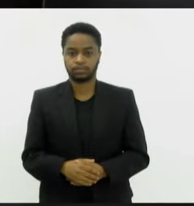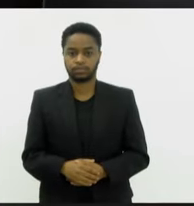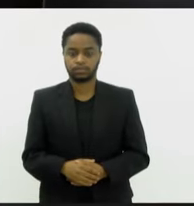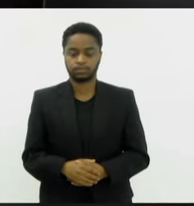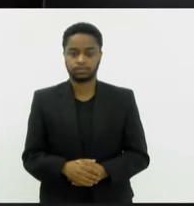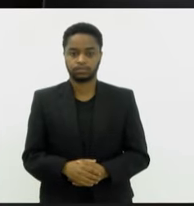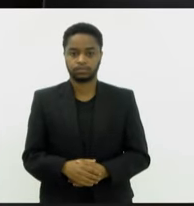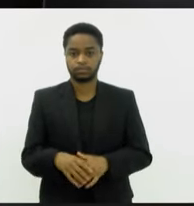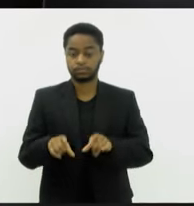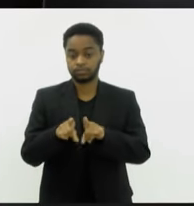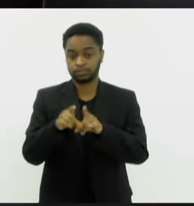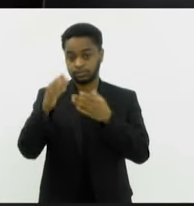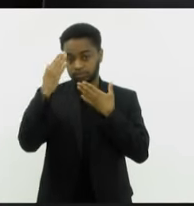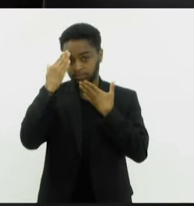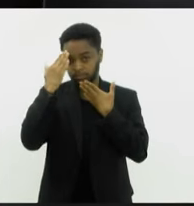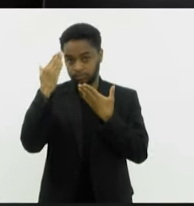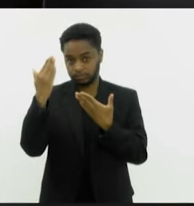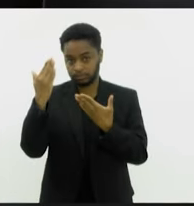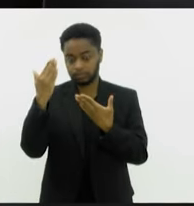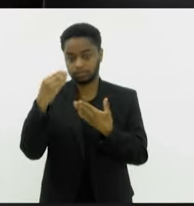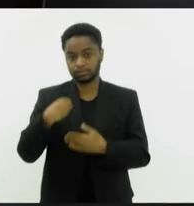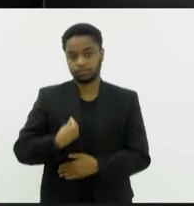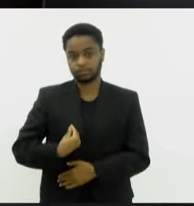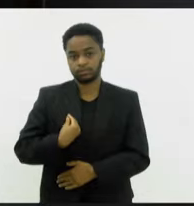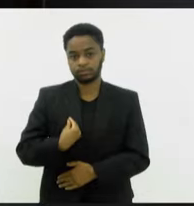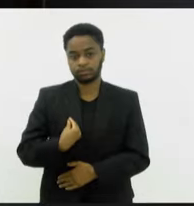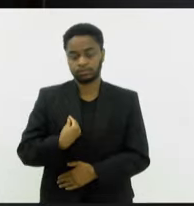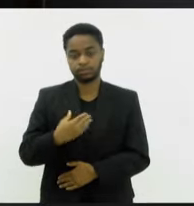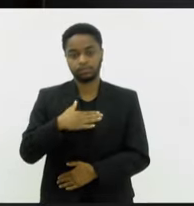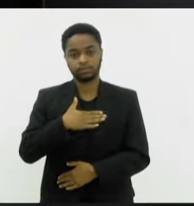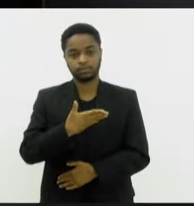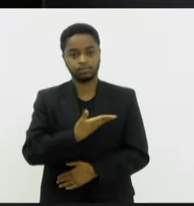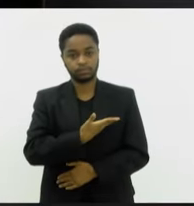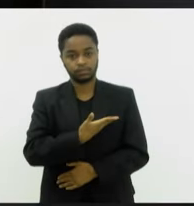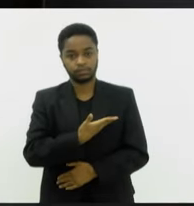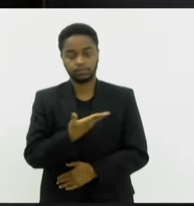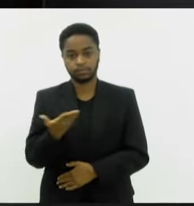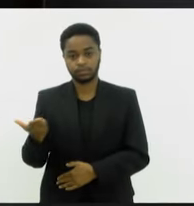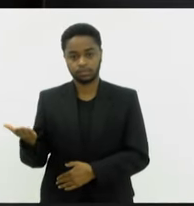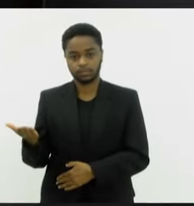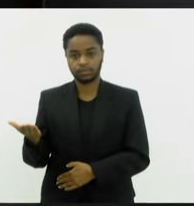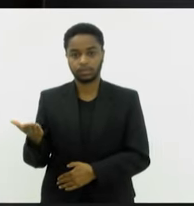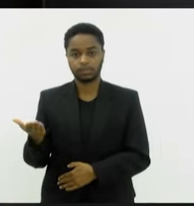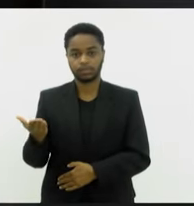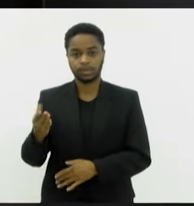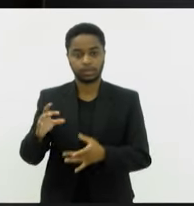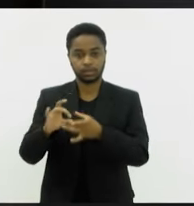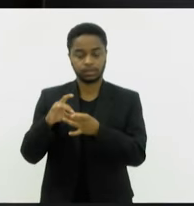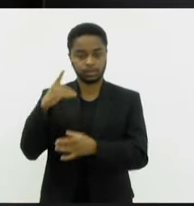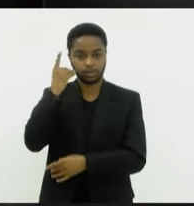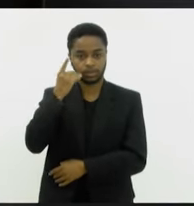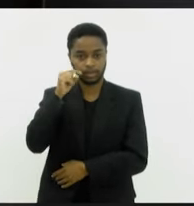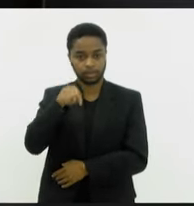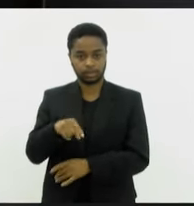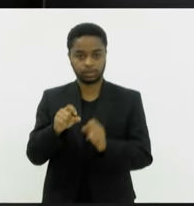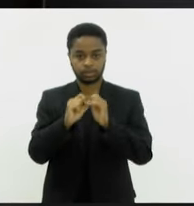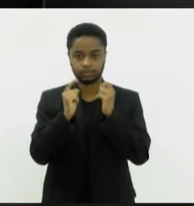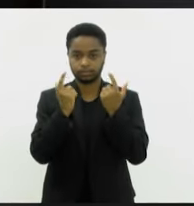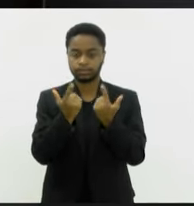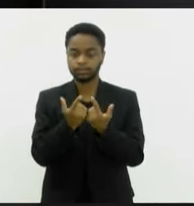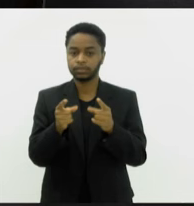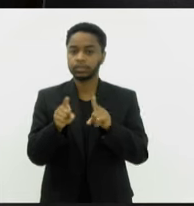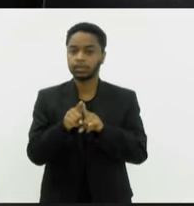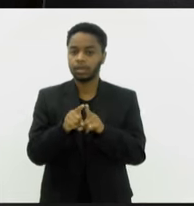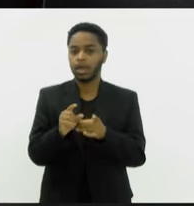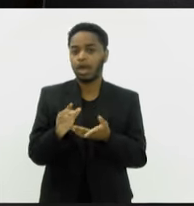agradecer imensamente a presença das minhas colegas aqui de Parlamento mais algumas